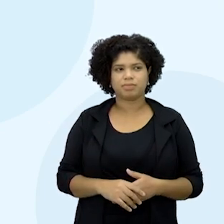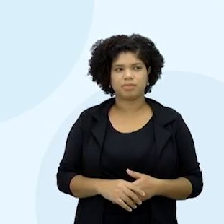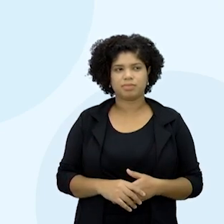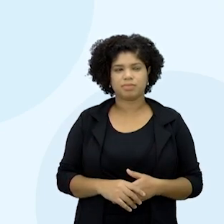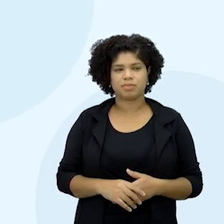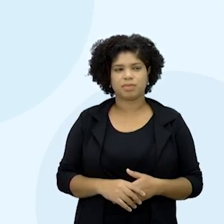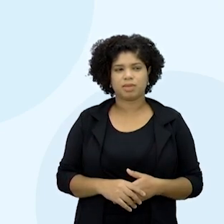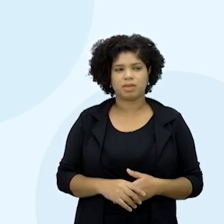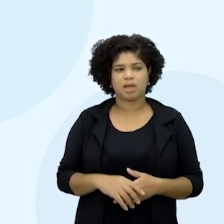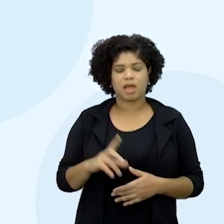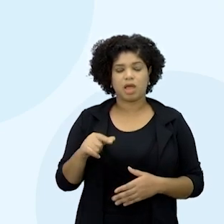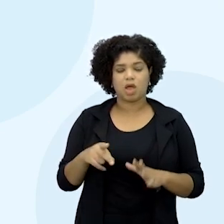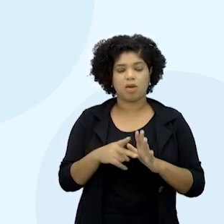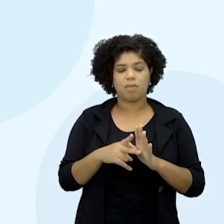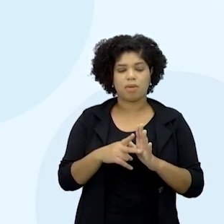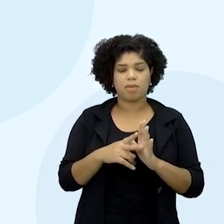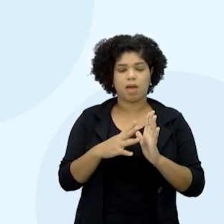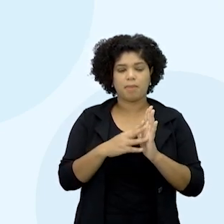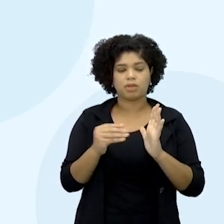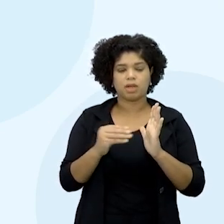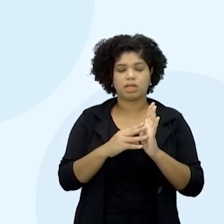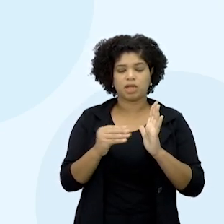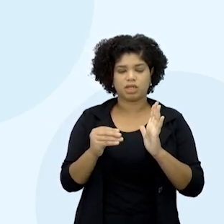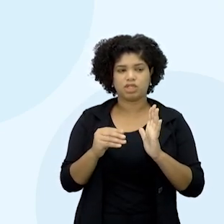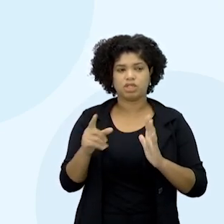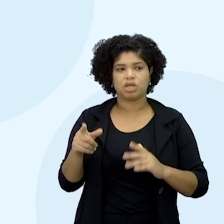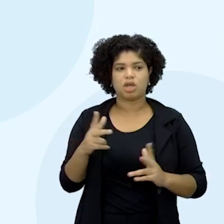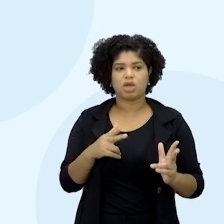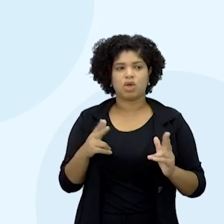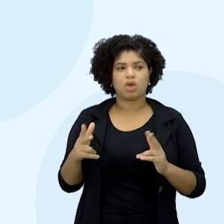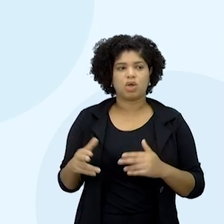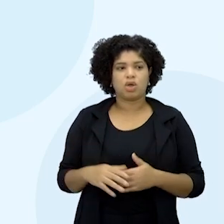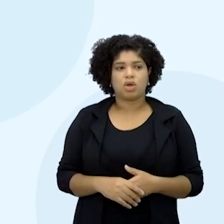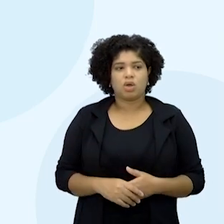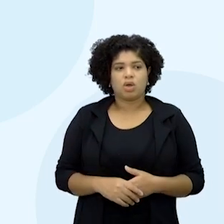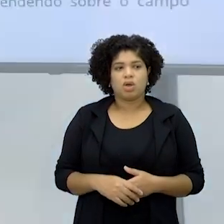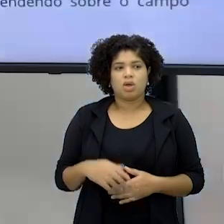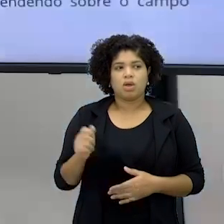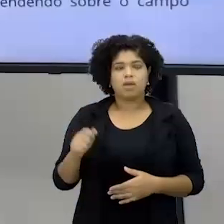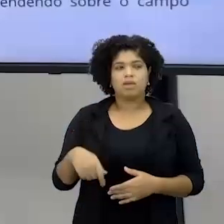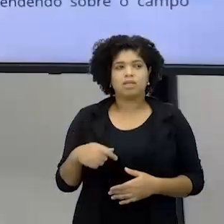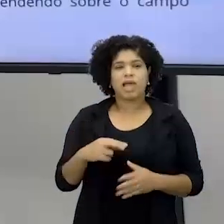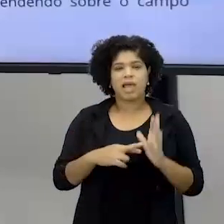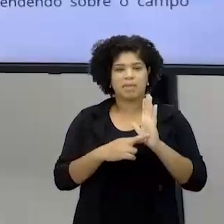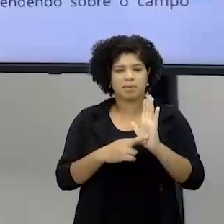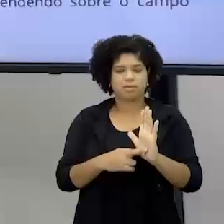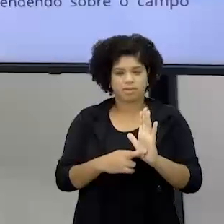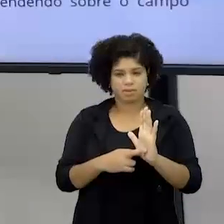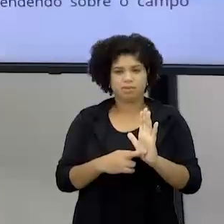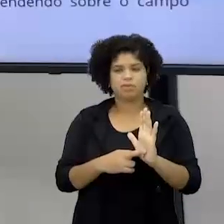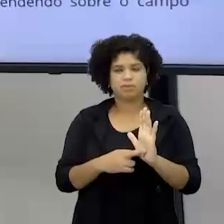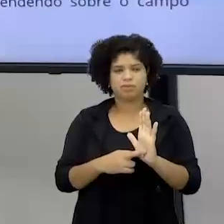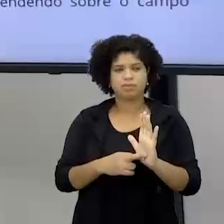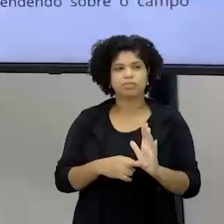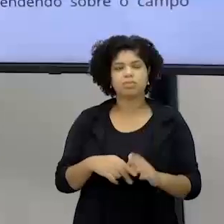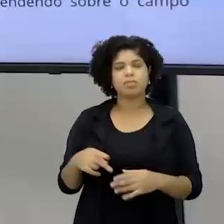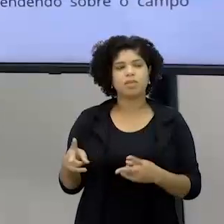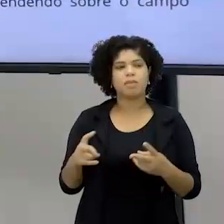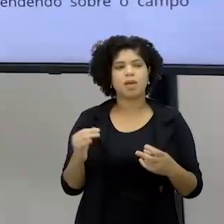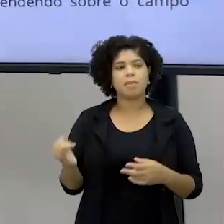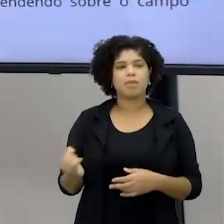representatividade das modalidades nas mídias? A gente vai começar a falar de representatividade mesmo, né? A